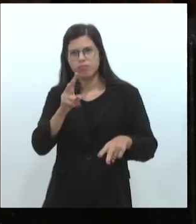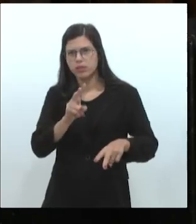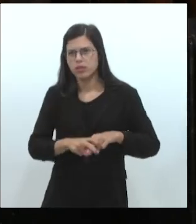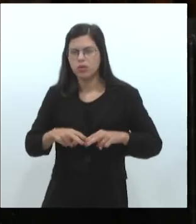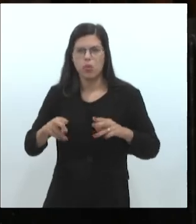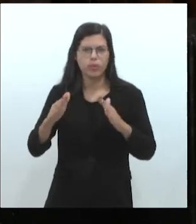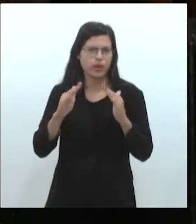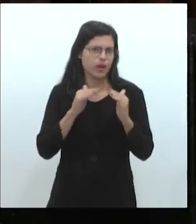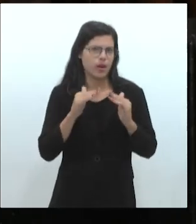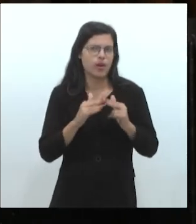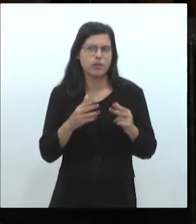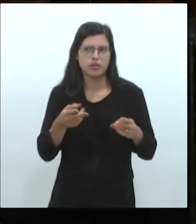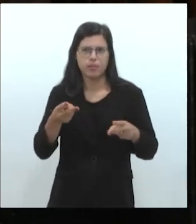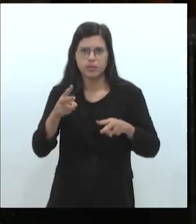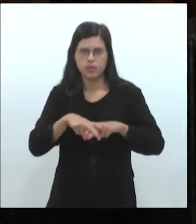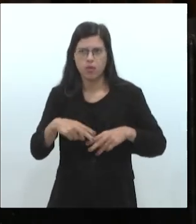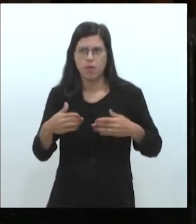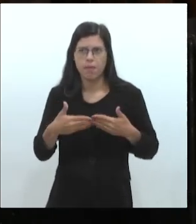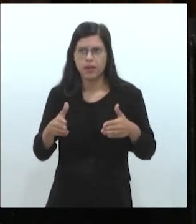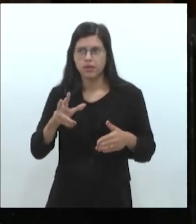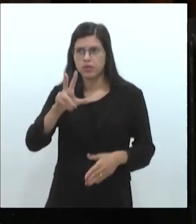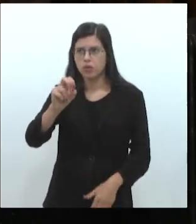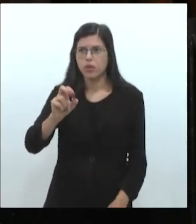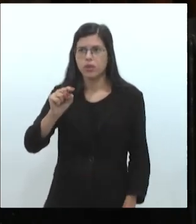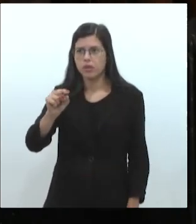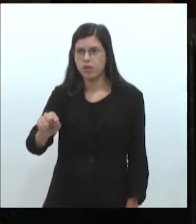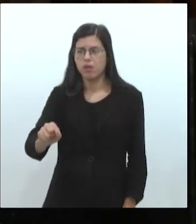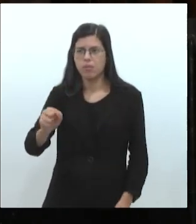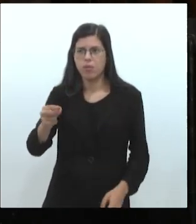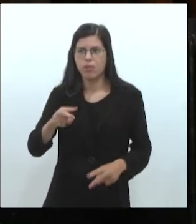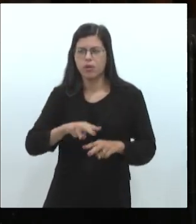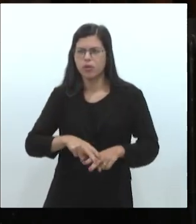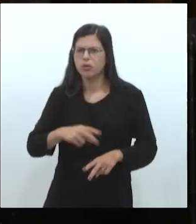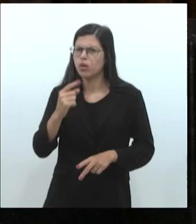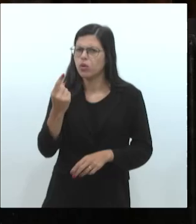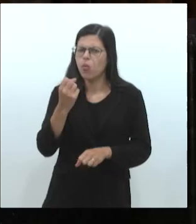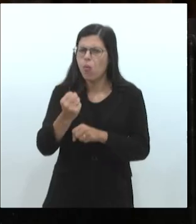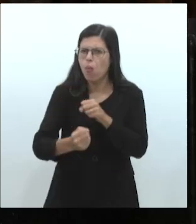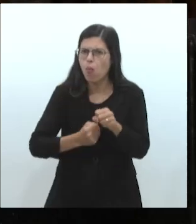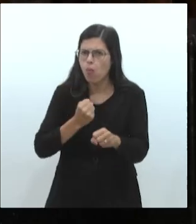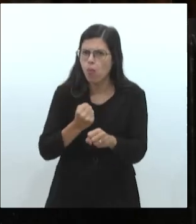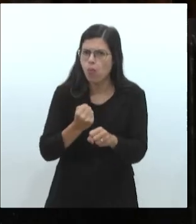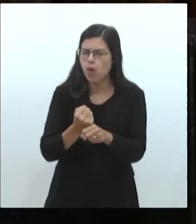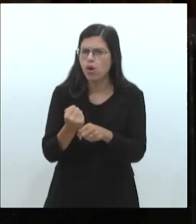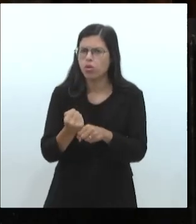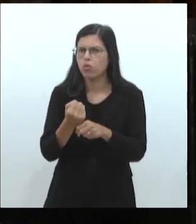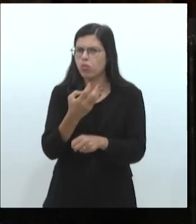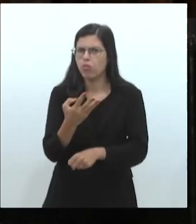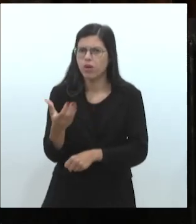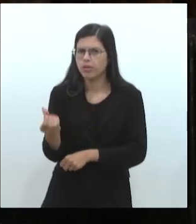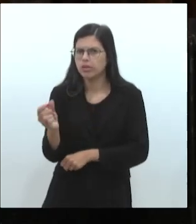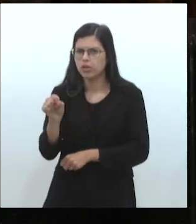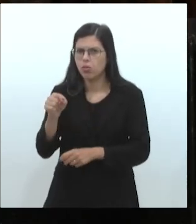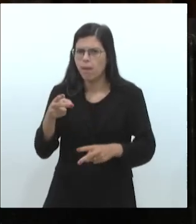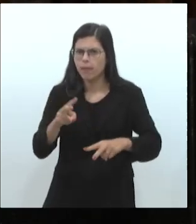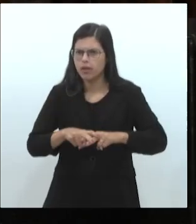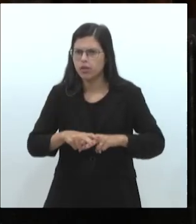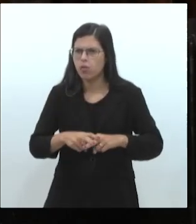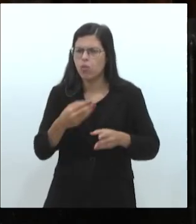semiaberto, 51 mil presos no estado do Rio de Janeiro. Ora, se 1 ano e meio a gente prendeu 46 mil, como é que só tem 51